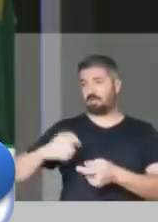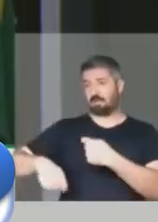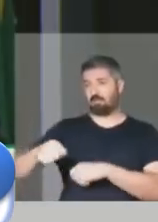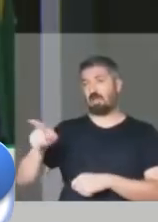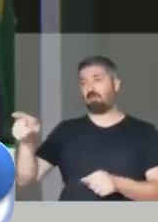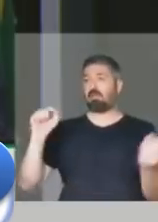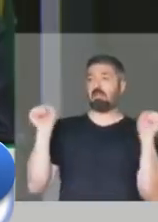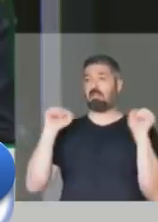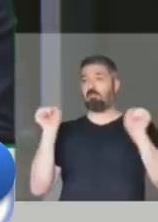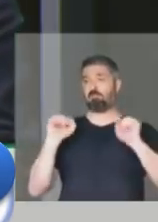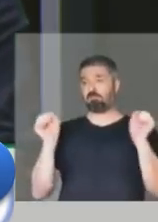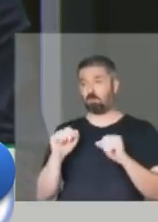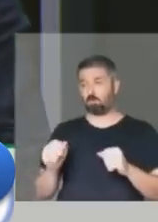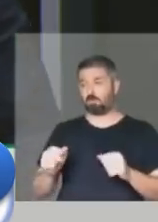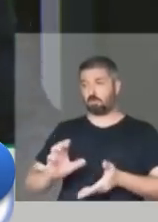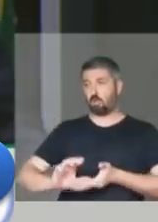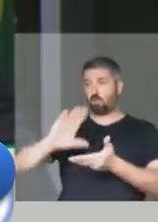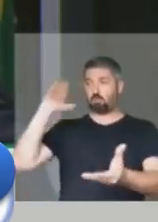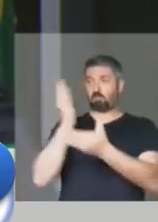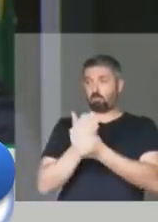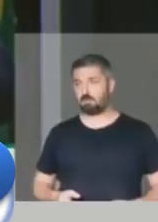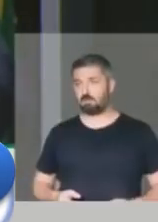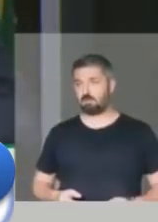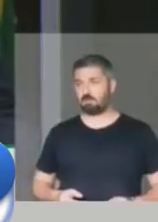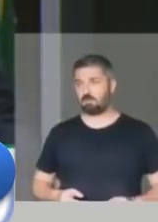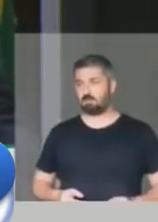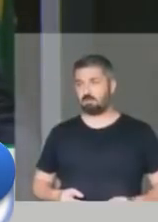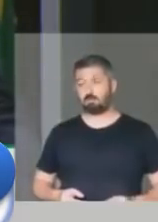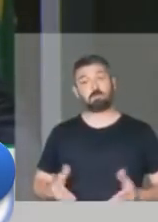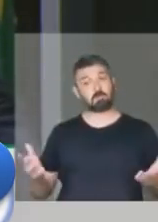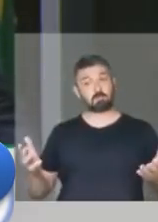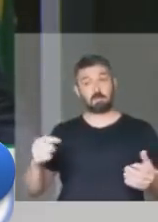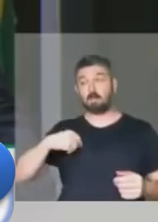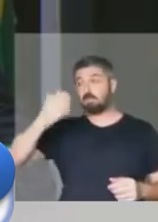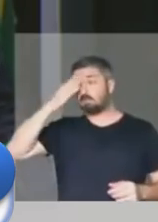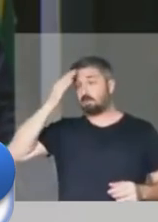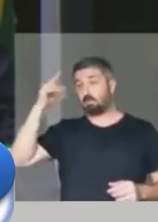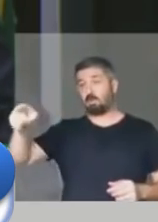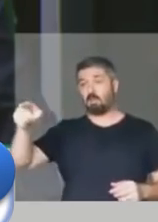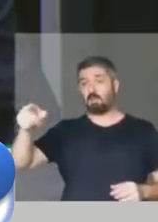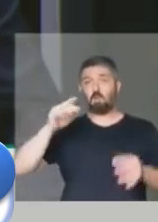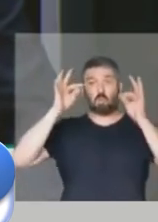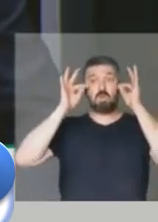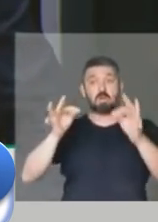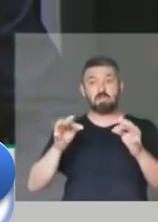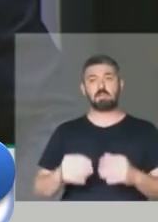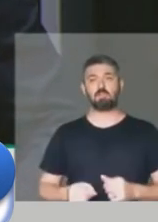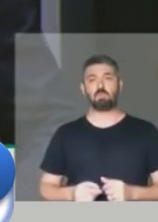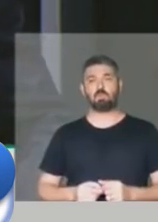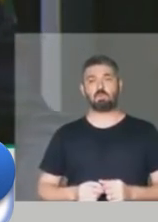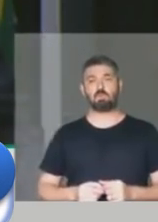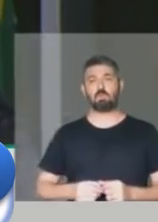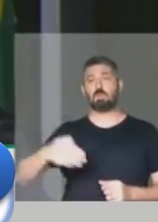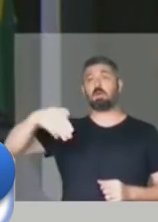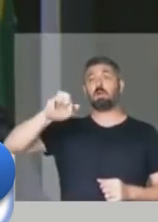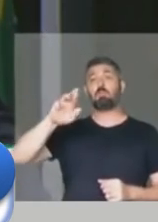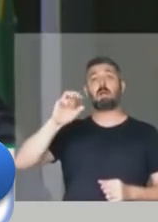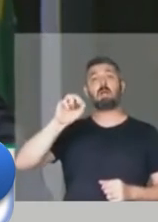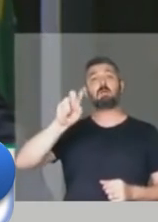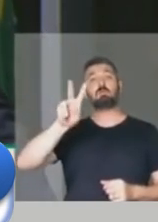aí fica nervosinho e coloca no conselho de ética. Agora, eles têm que falar do depoimento de Marcos